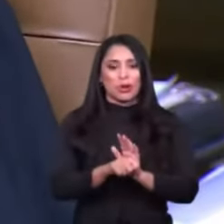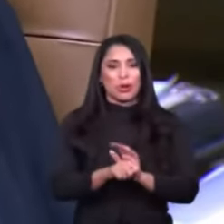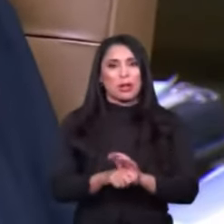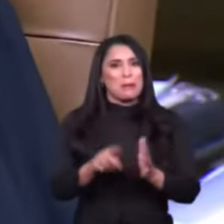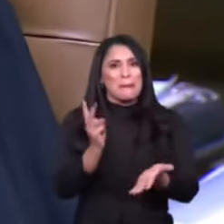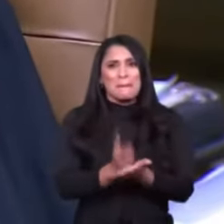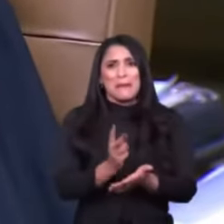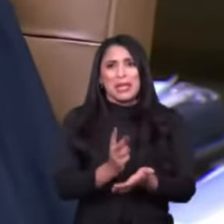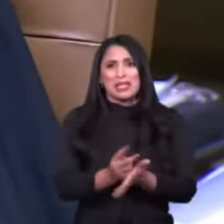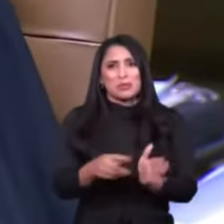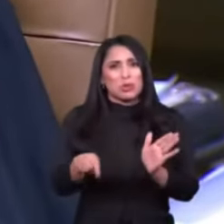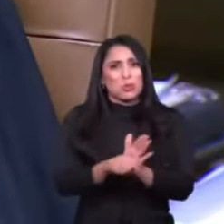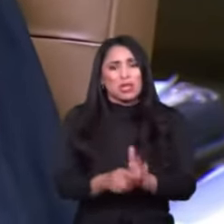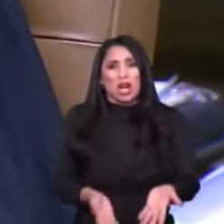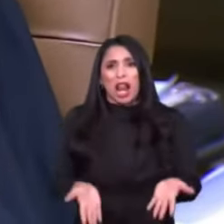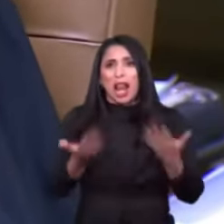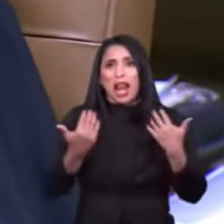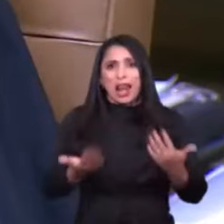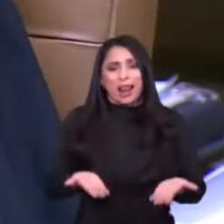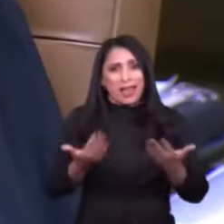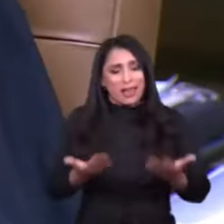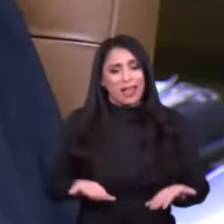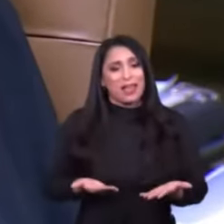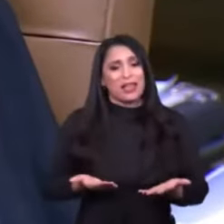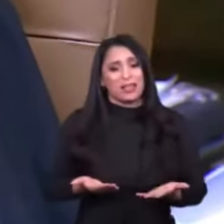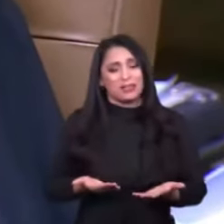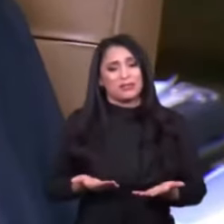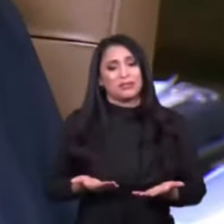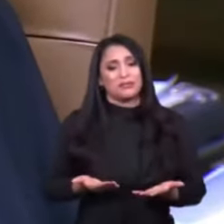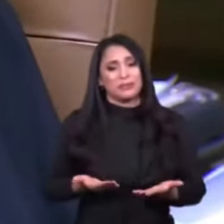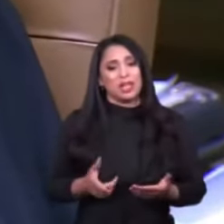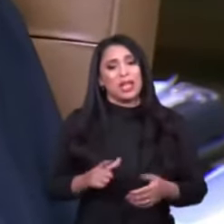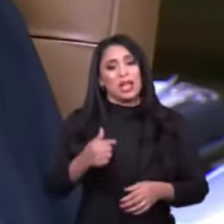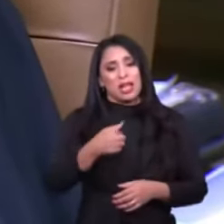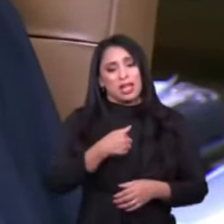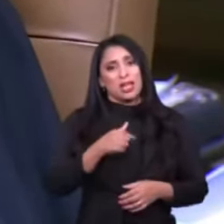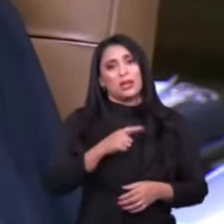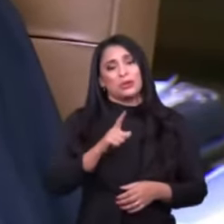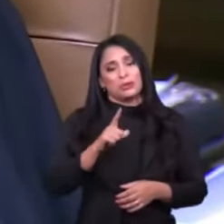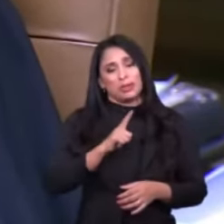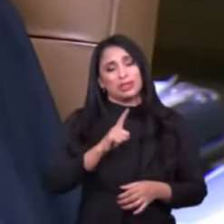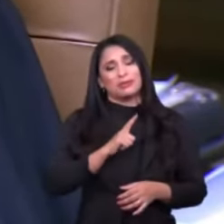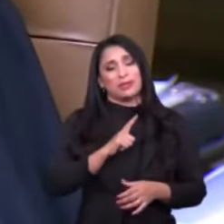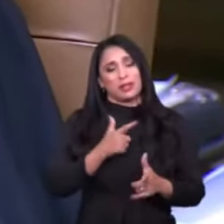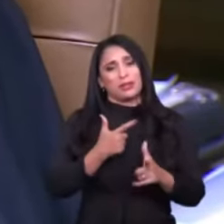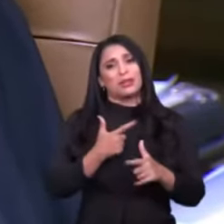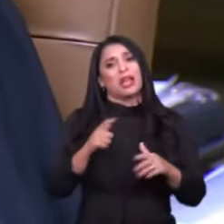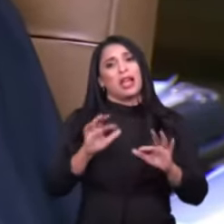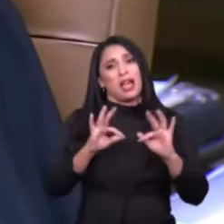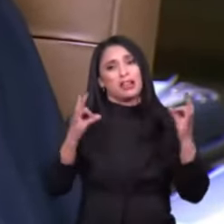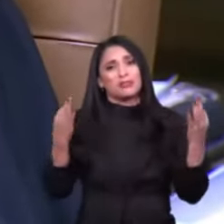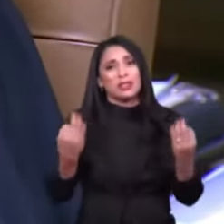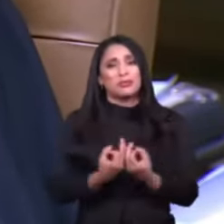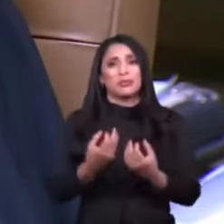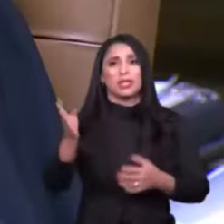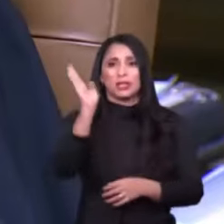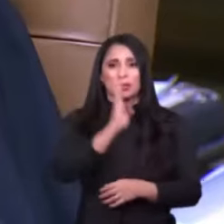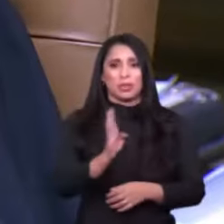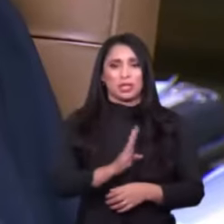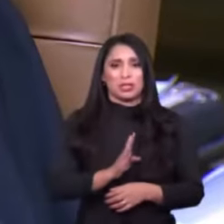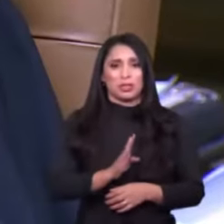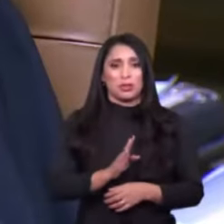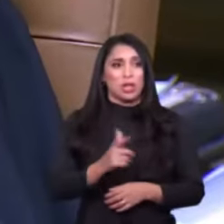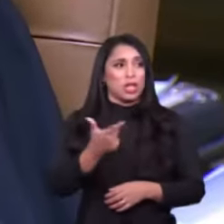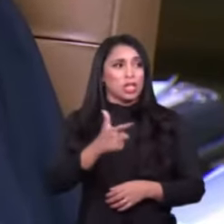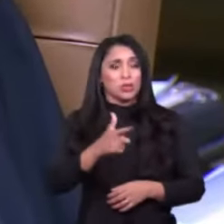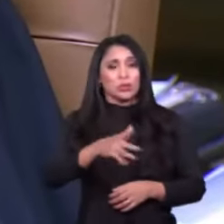leve, é o grande argumento que possui a família brasileira. Aquela família que não tem a instrução que nós